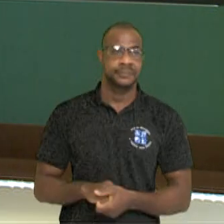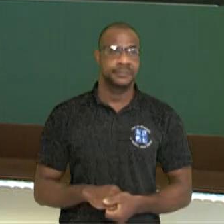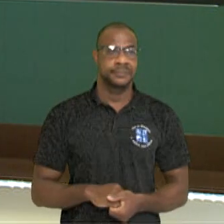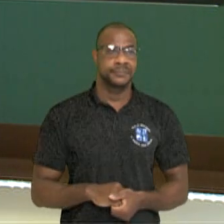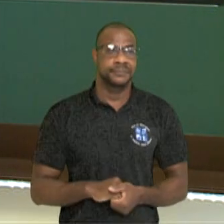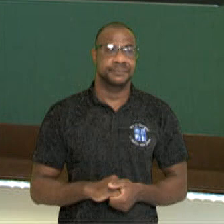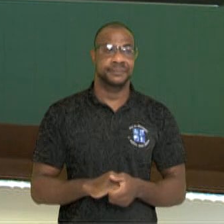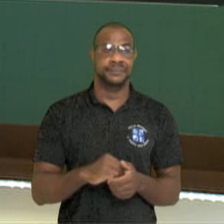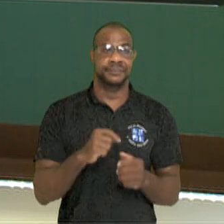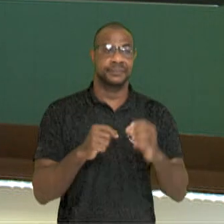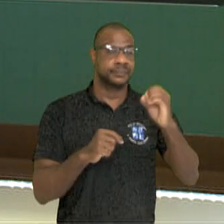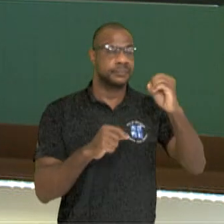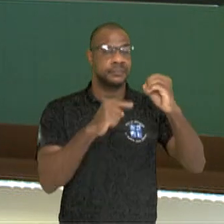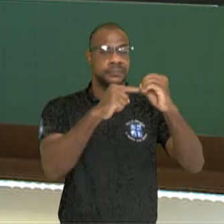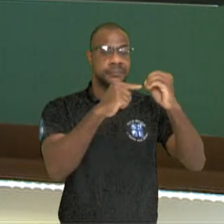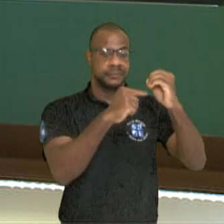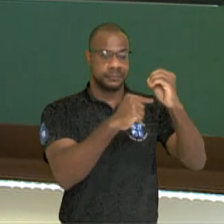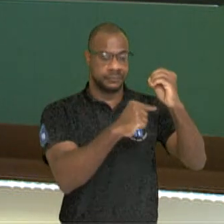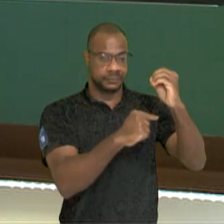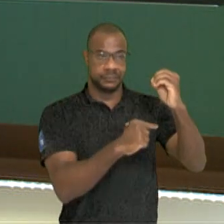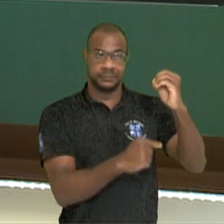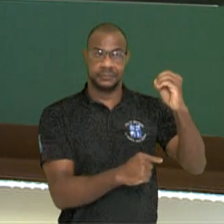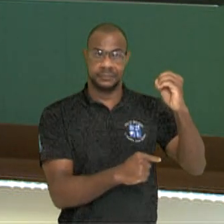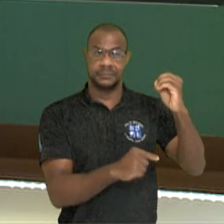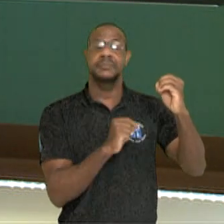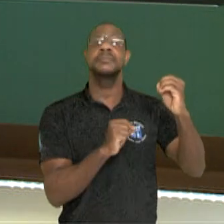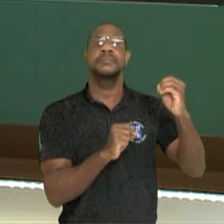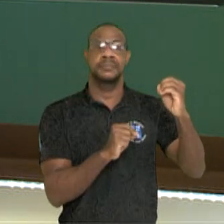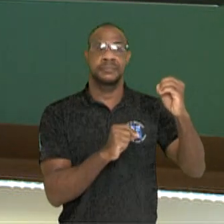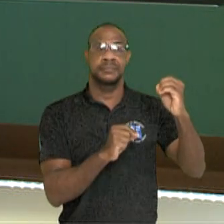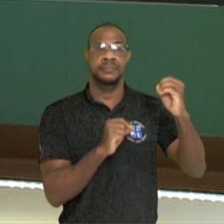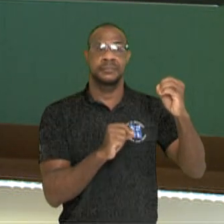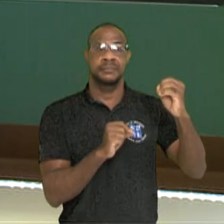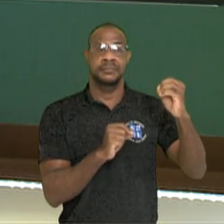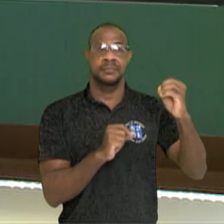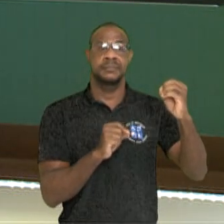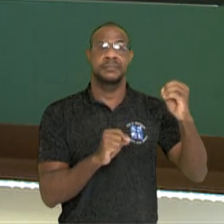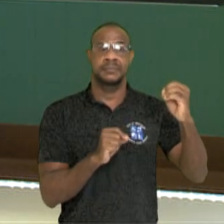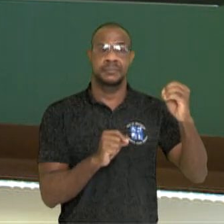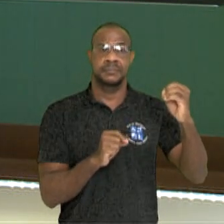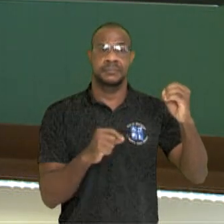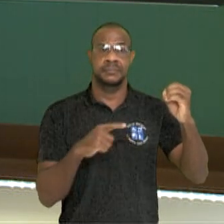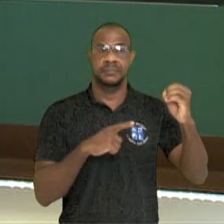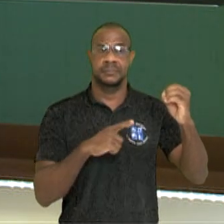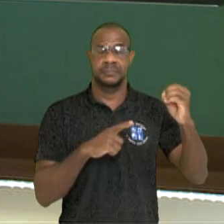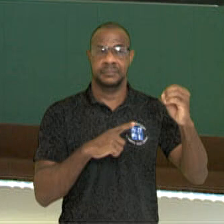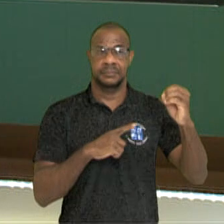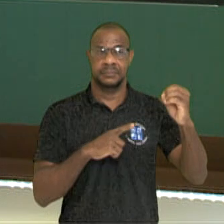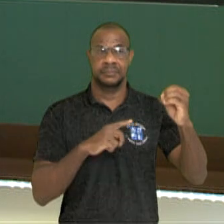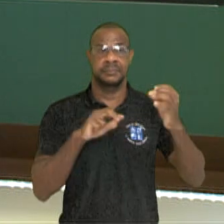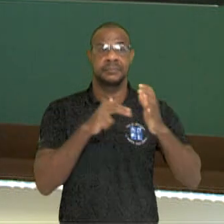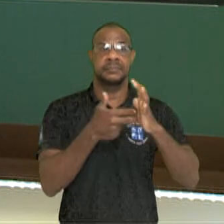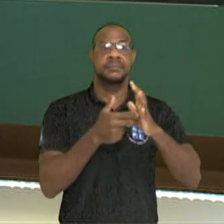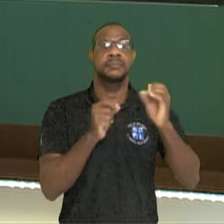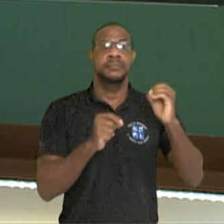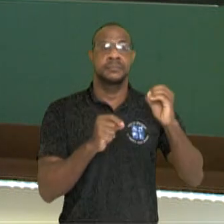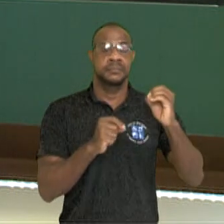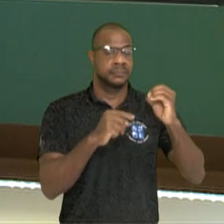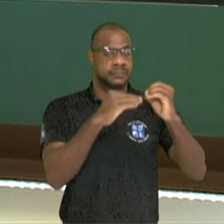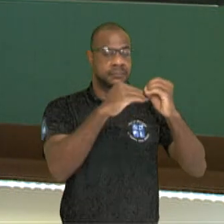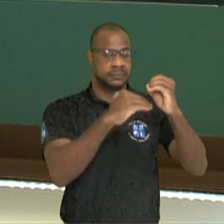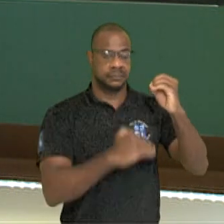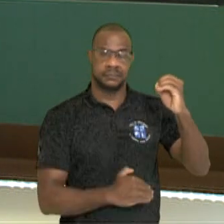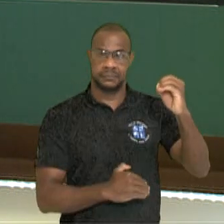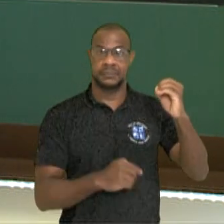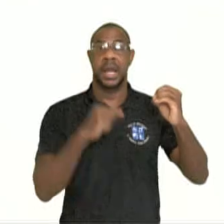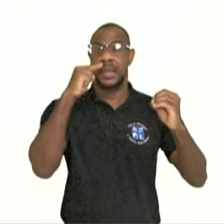temperaturas negativas nesse caso são as temperaturas que estão representadas abaixo de